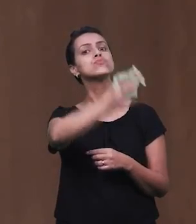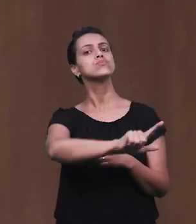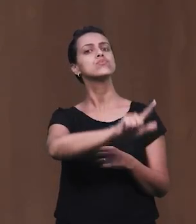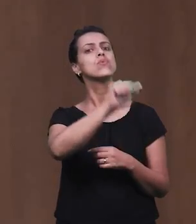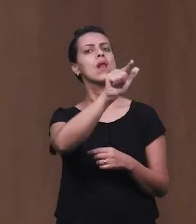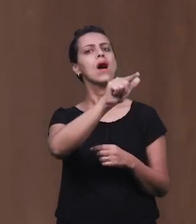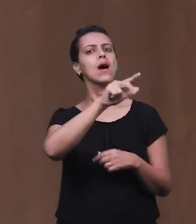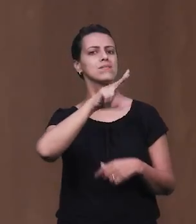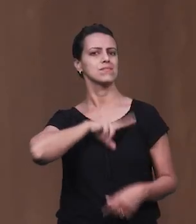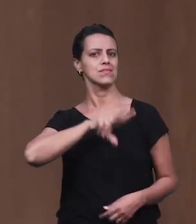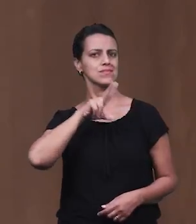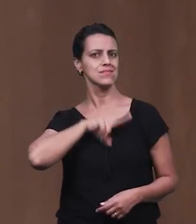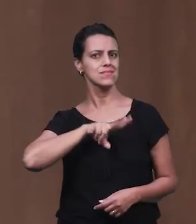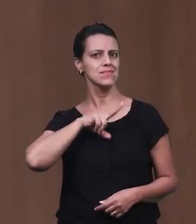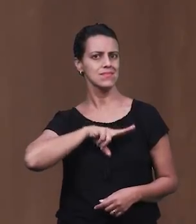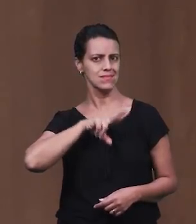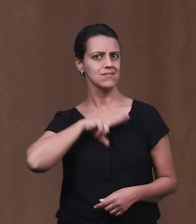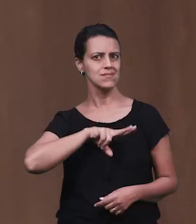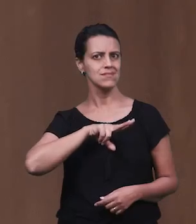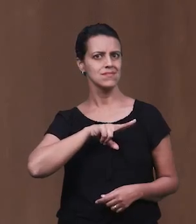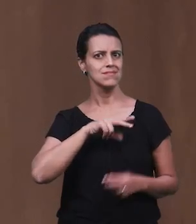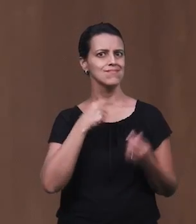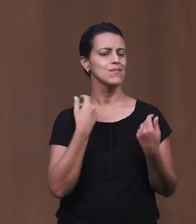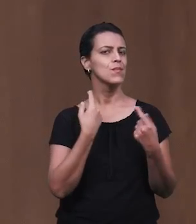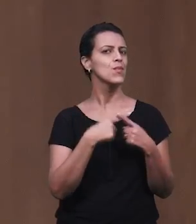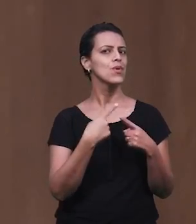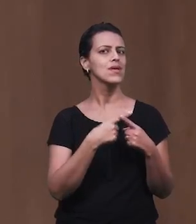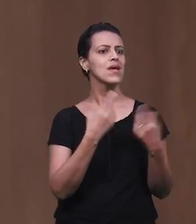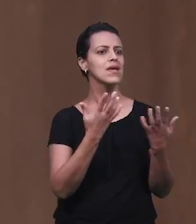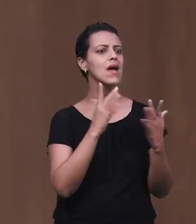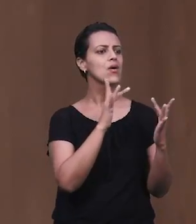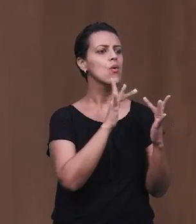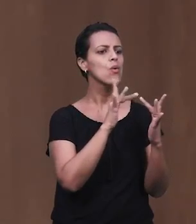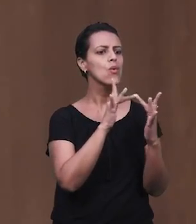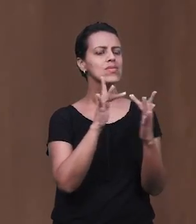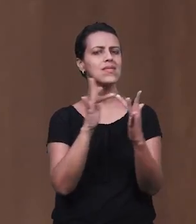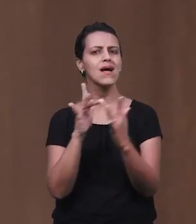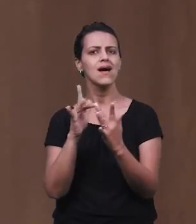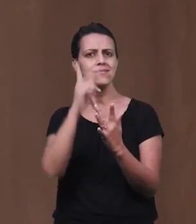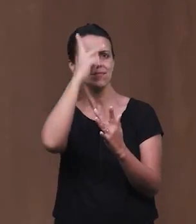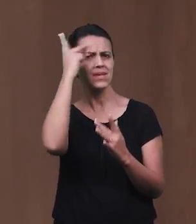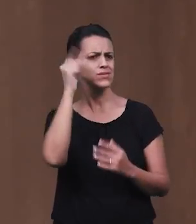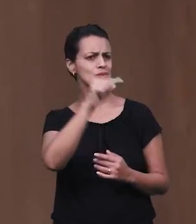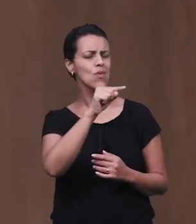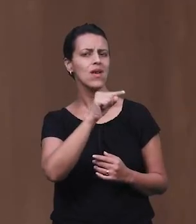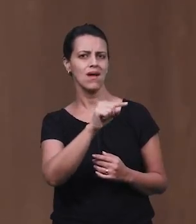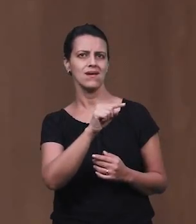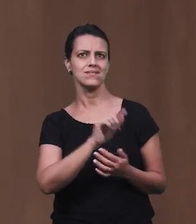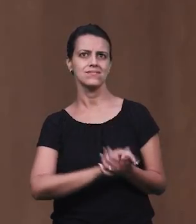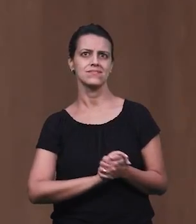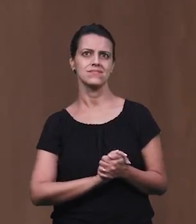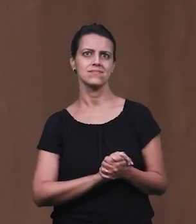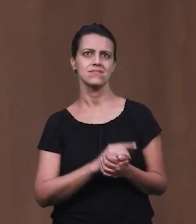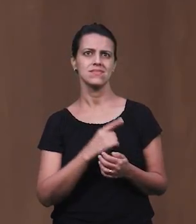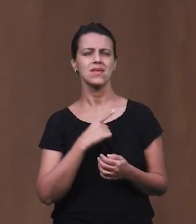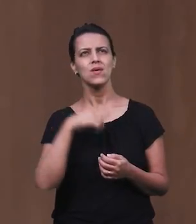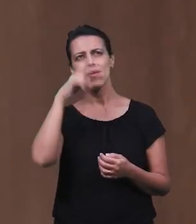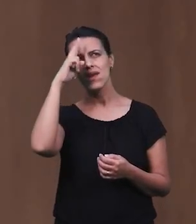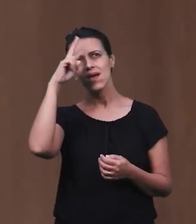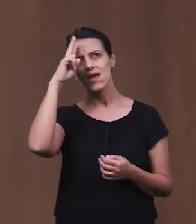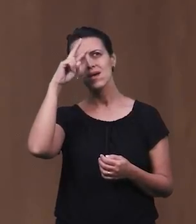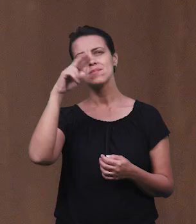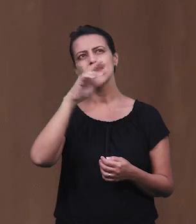um pastor para alguns contatos que se tinha já no sul de Portugal. Então, naquela região ali de Faro, eu me